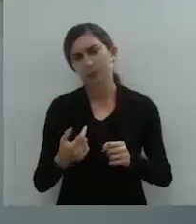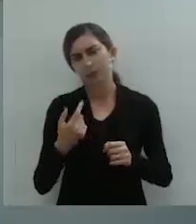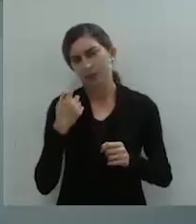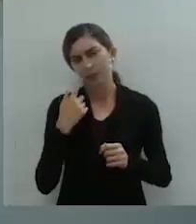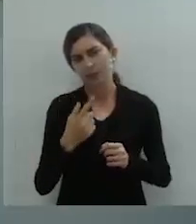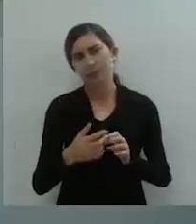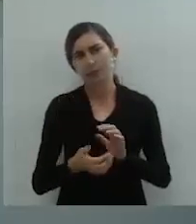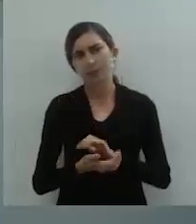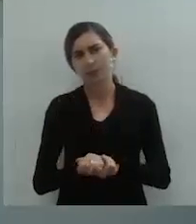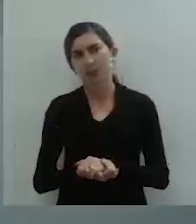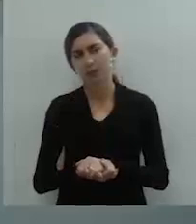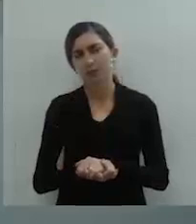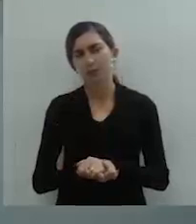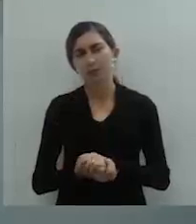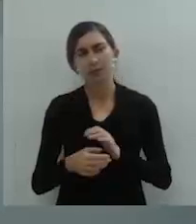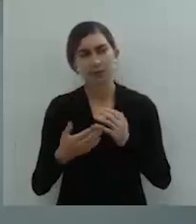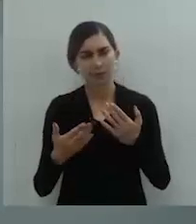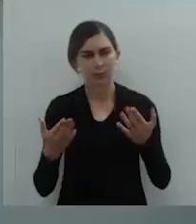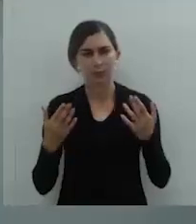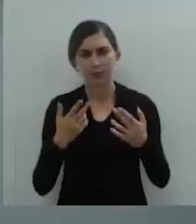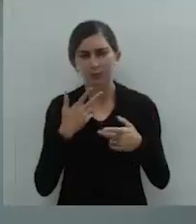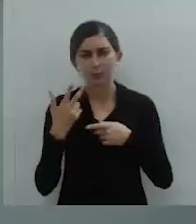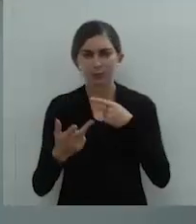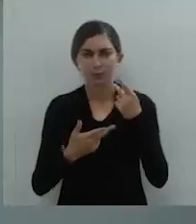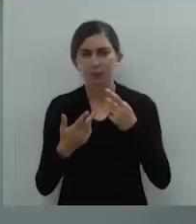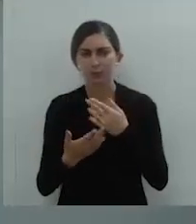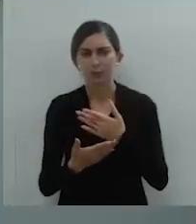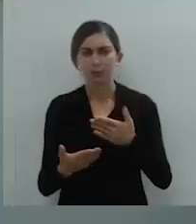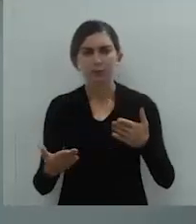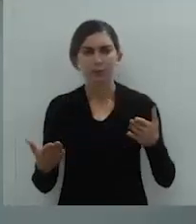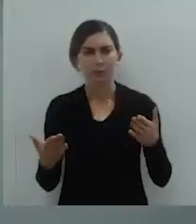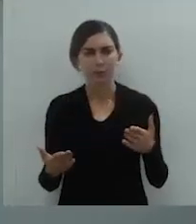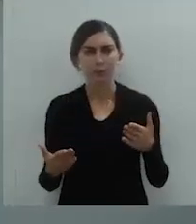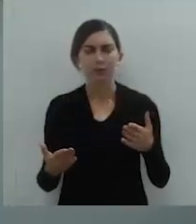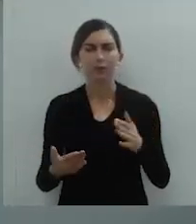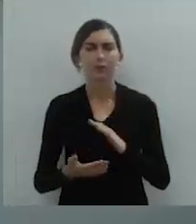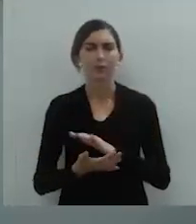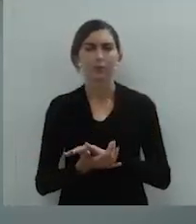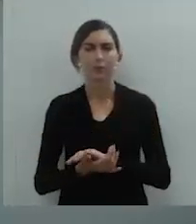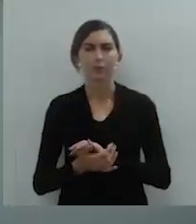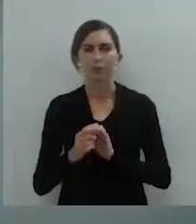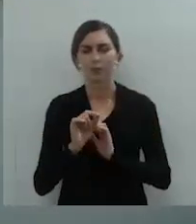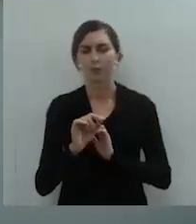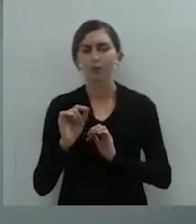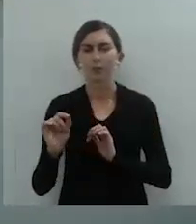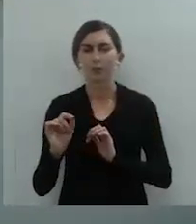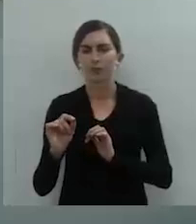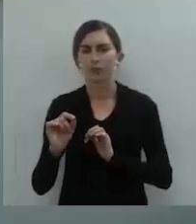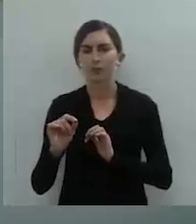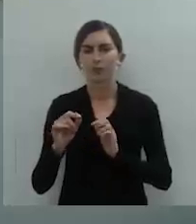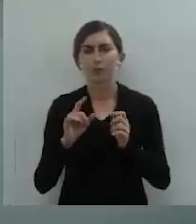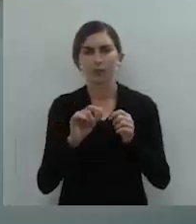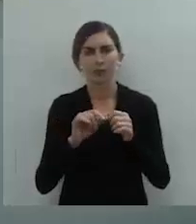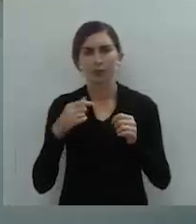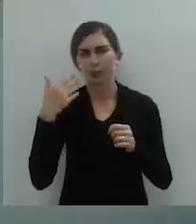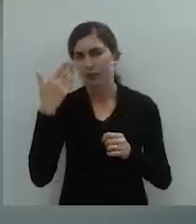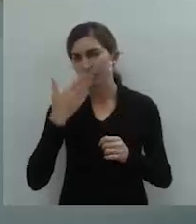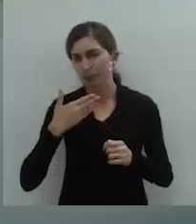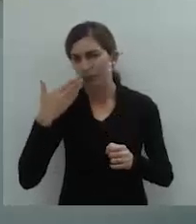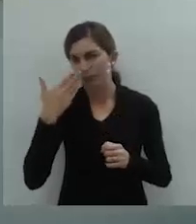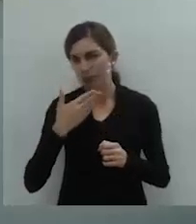vocês. Eu quero falar com vocês agora da questão da produção de